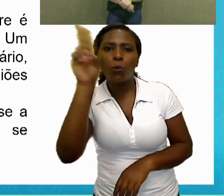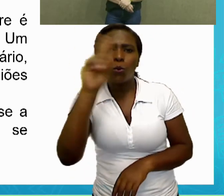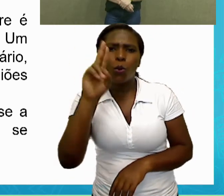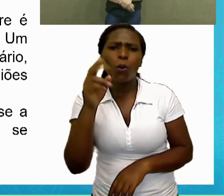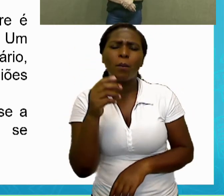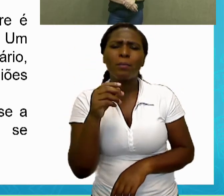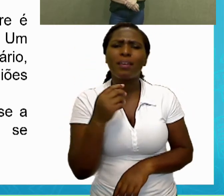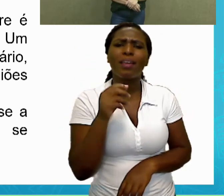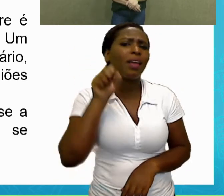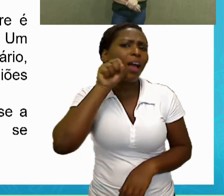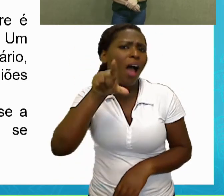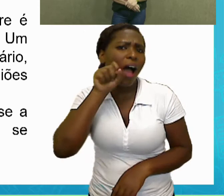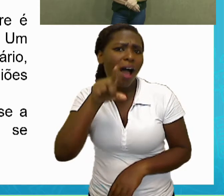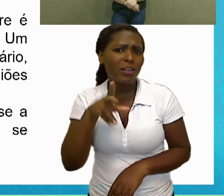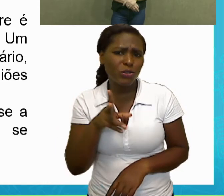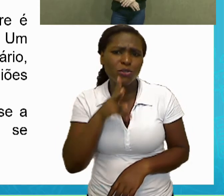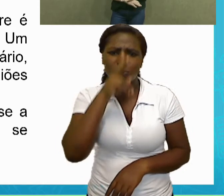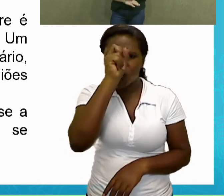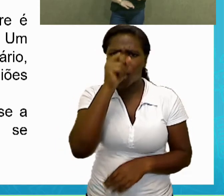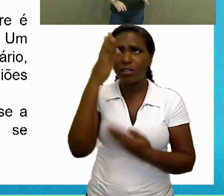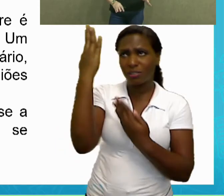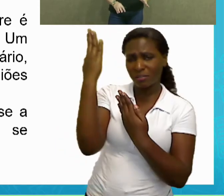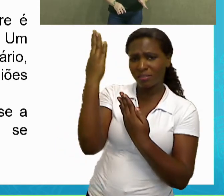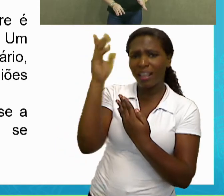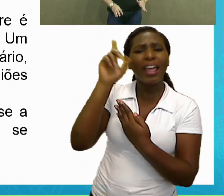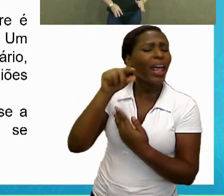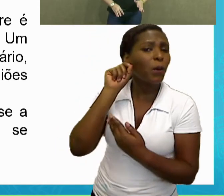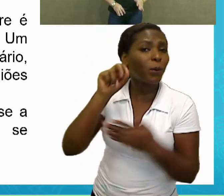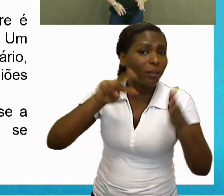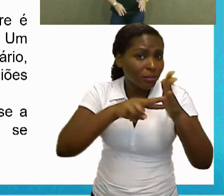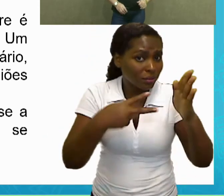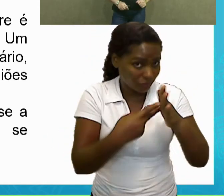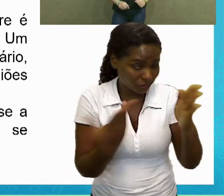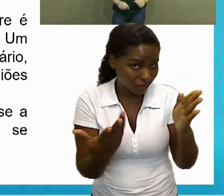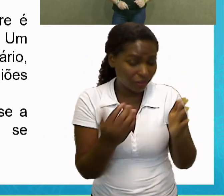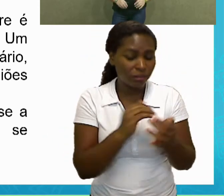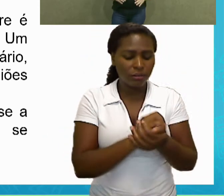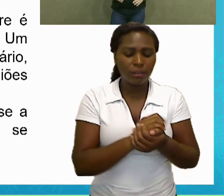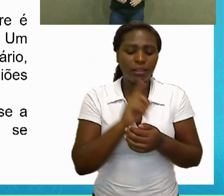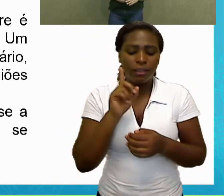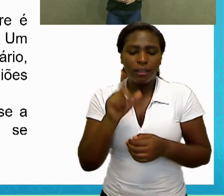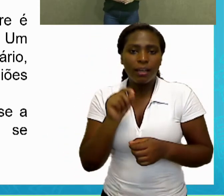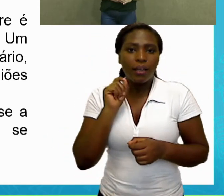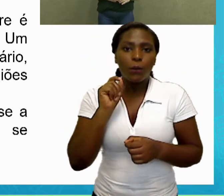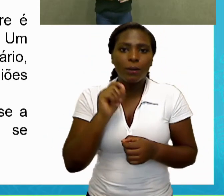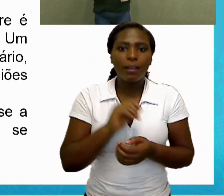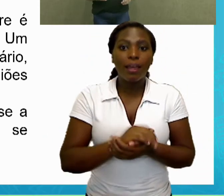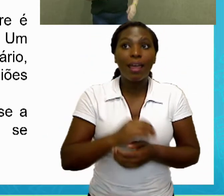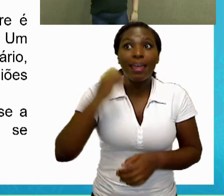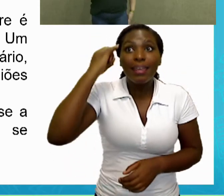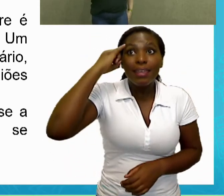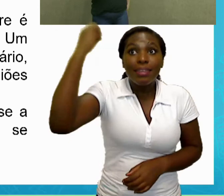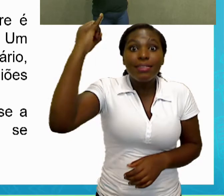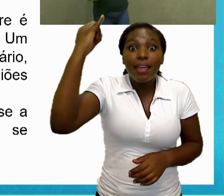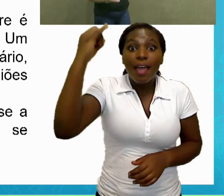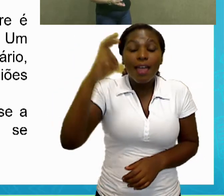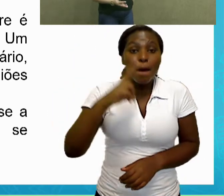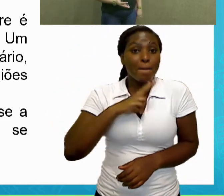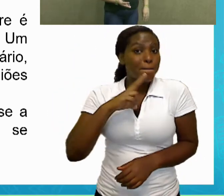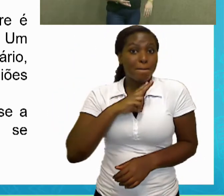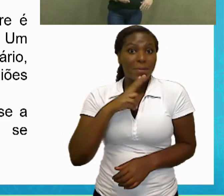recebidas através da leitura ou qualquer outro meio de comunicação. e conseguir formar uma